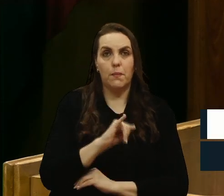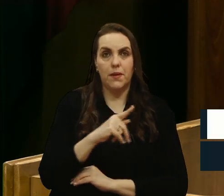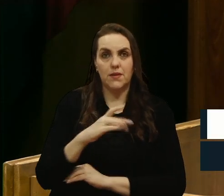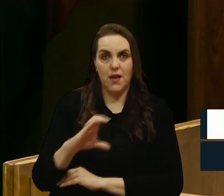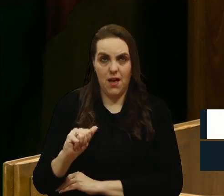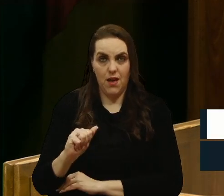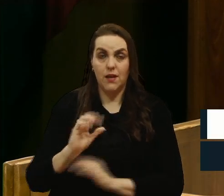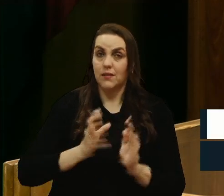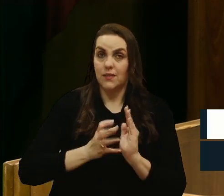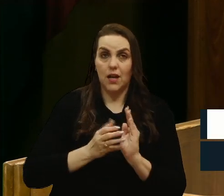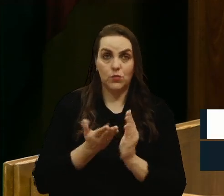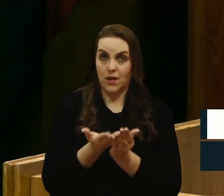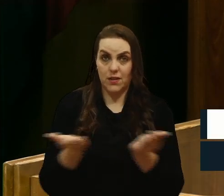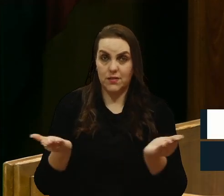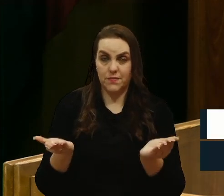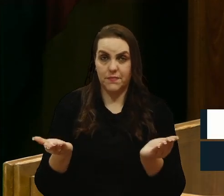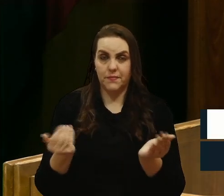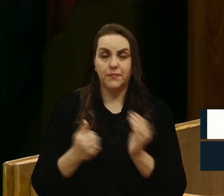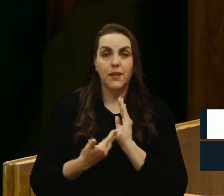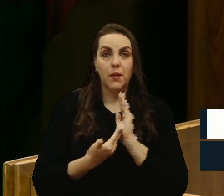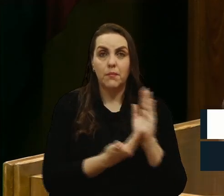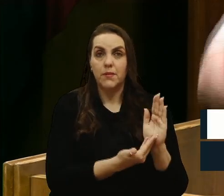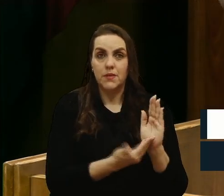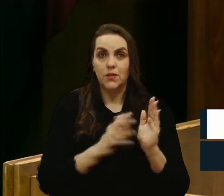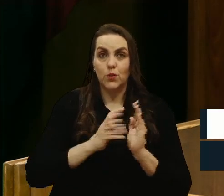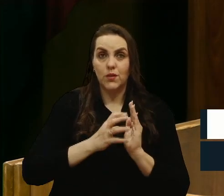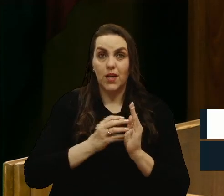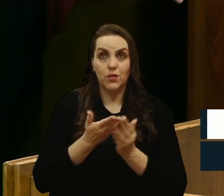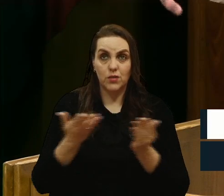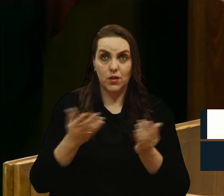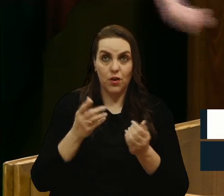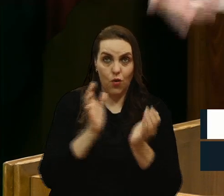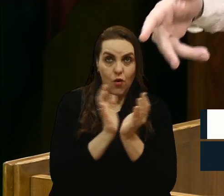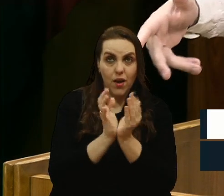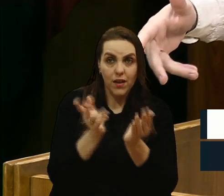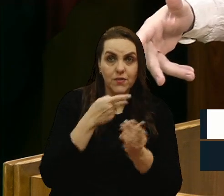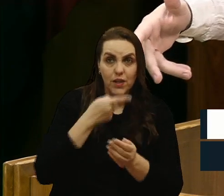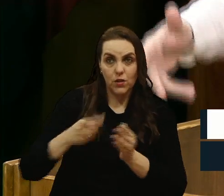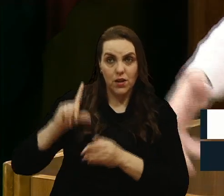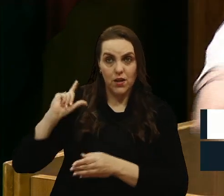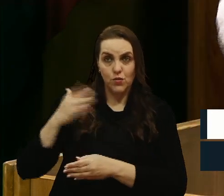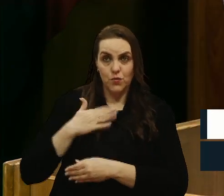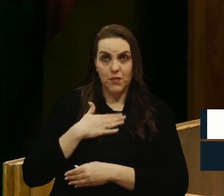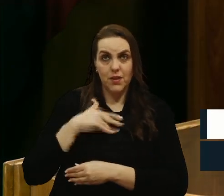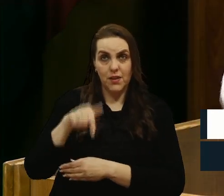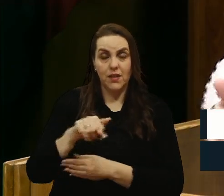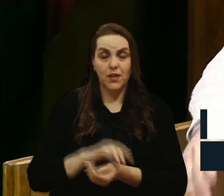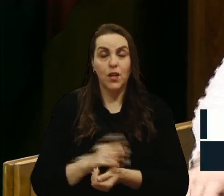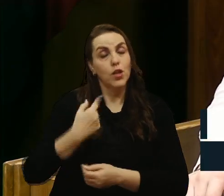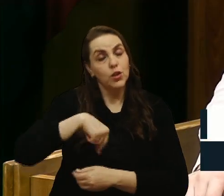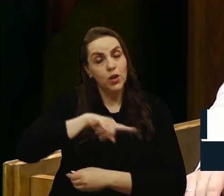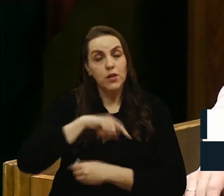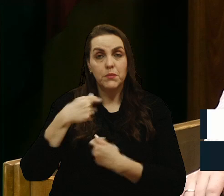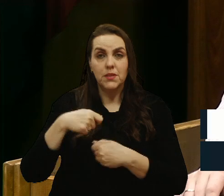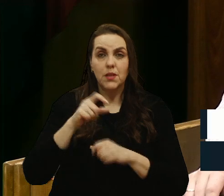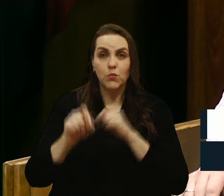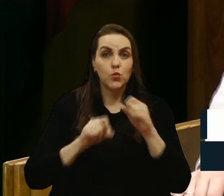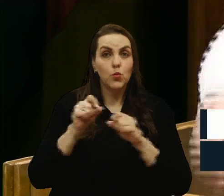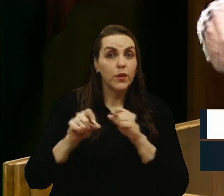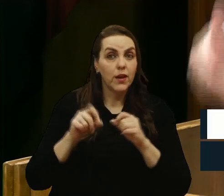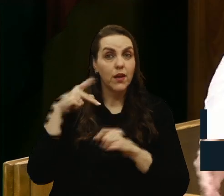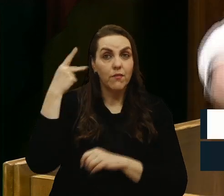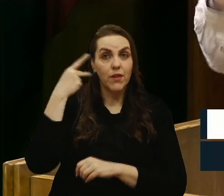são os dados. E apresentando os dados, sabe o que eu tenho para falar com os colegas que falaram antes que eu aqui? Que nós precisamos, vereador Capitão